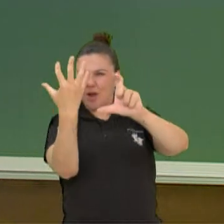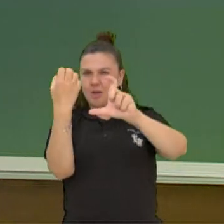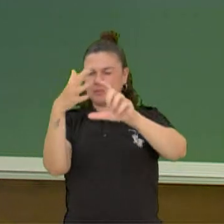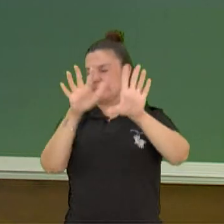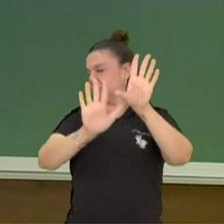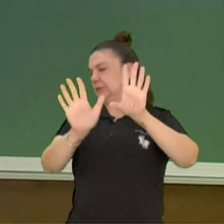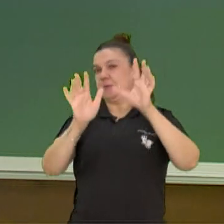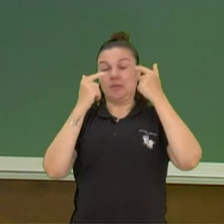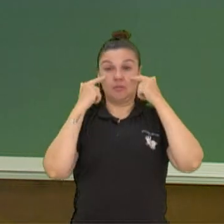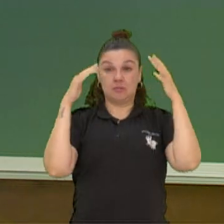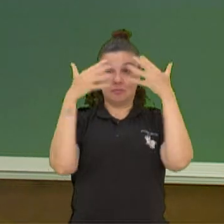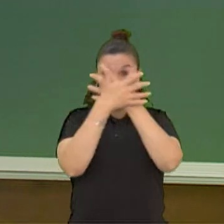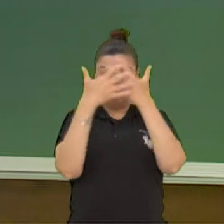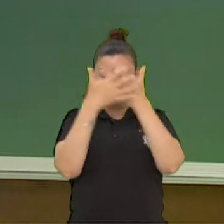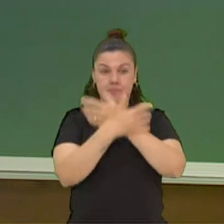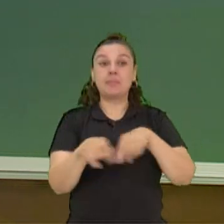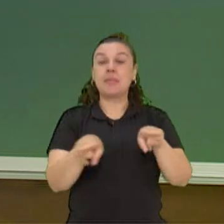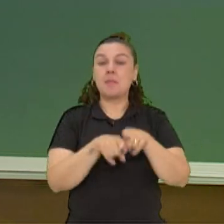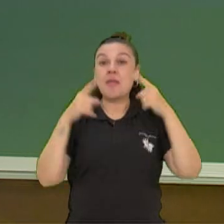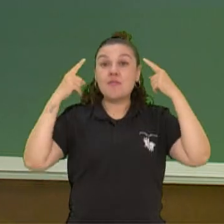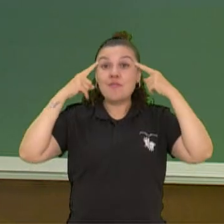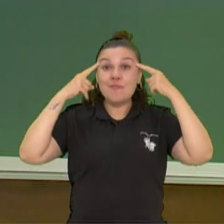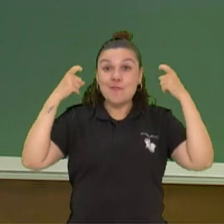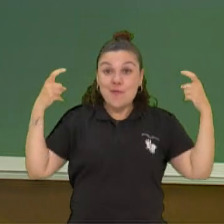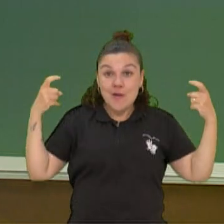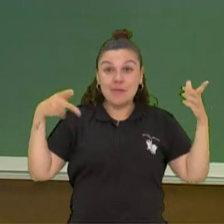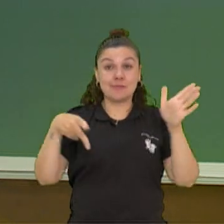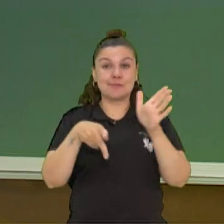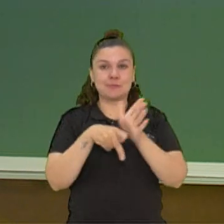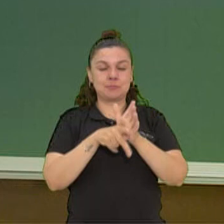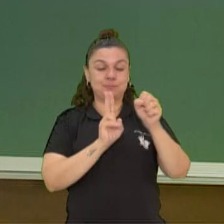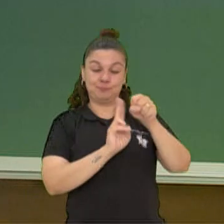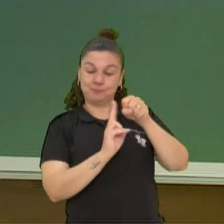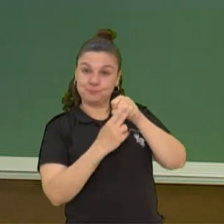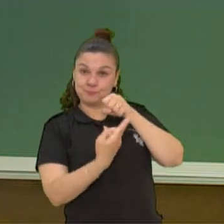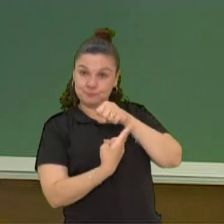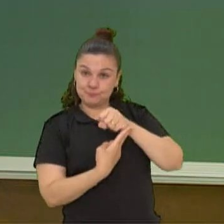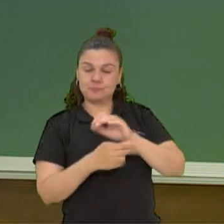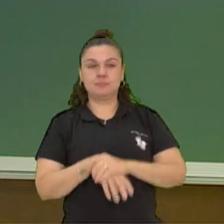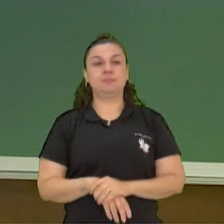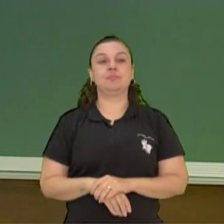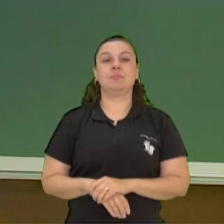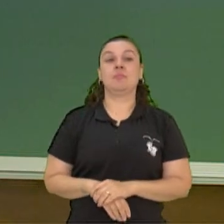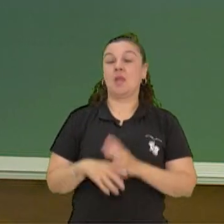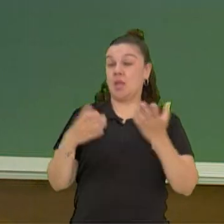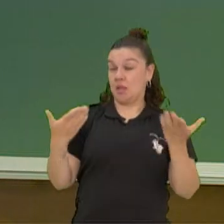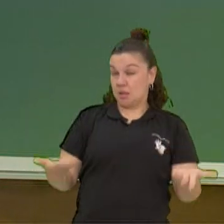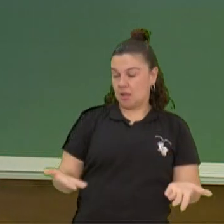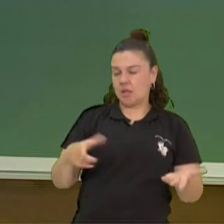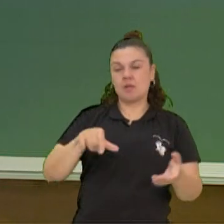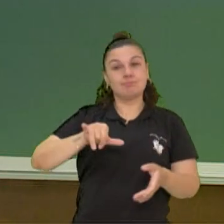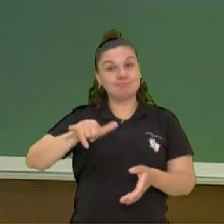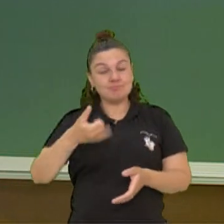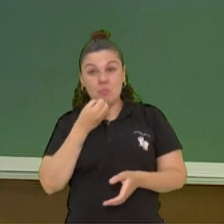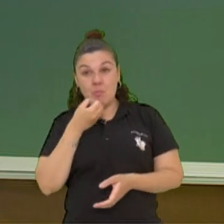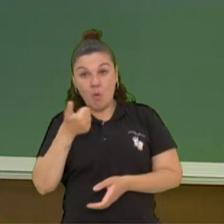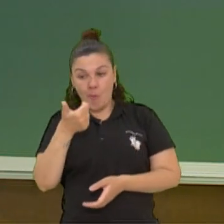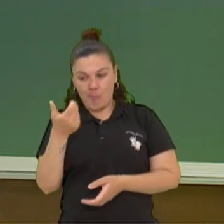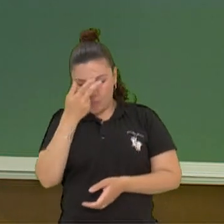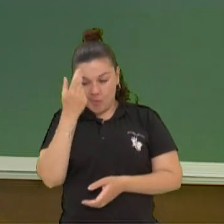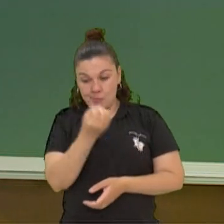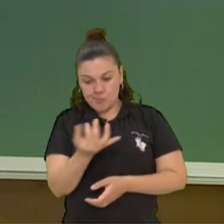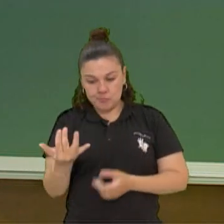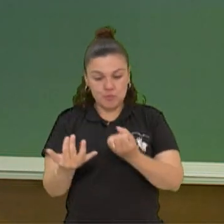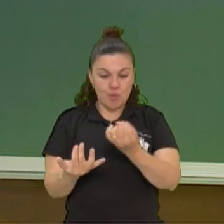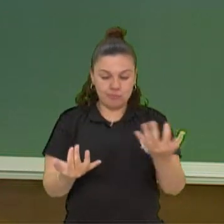e tudo mais. Violência urbana, os aglomerados urbanos, às vezes você tem oportunidade para uns, para outros não,